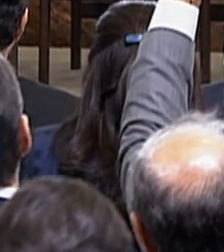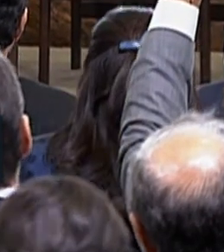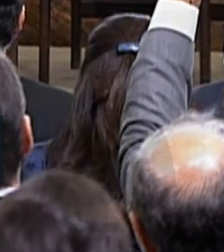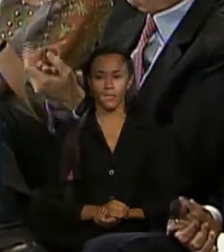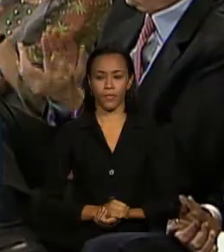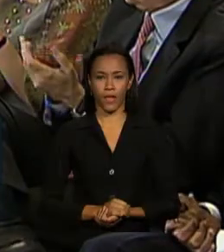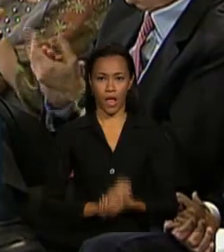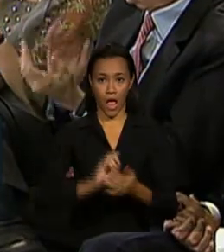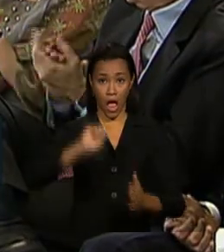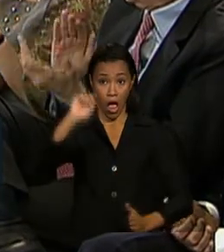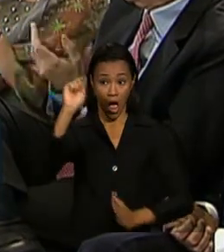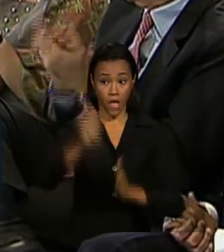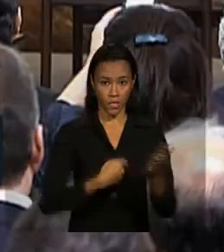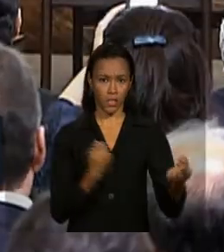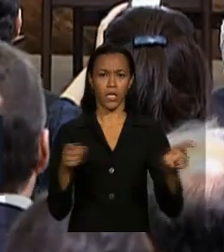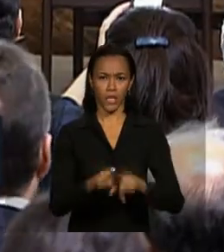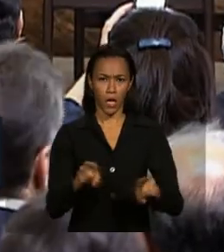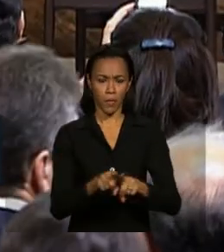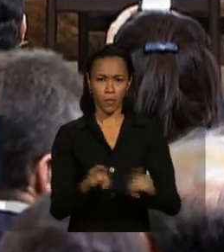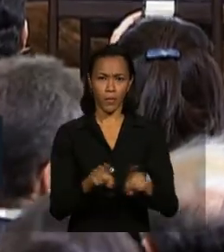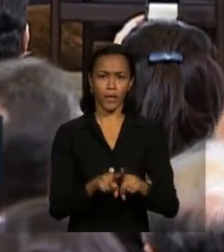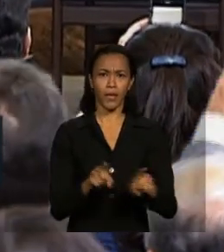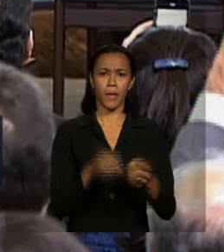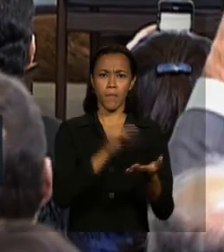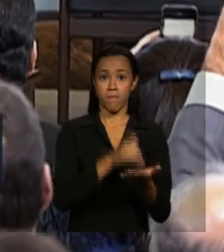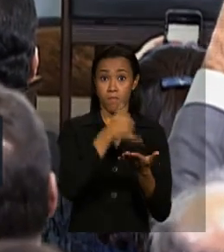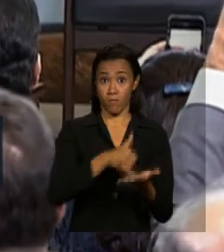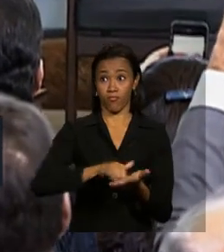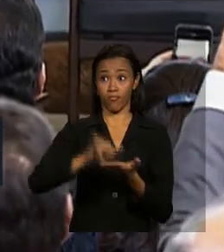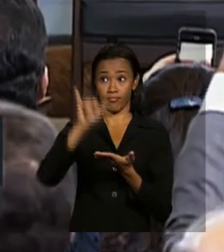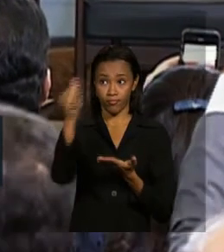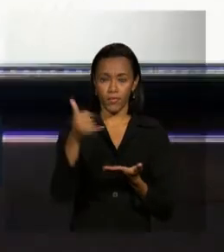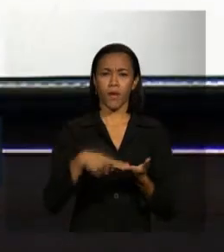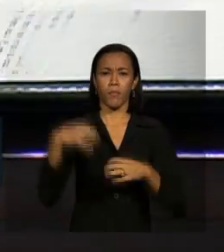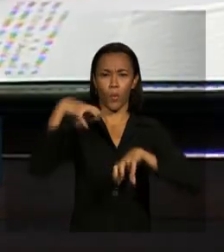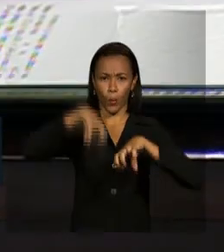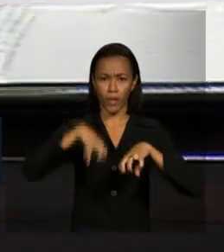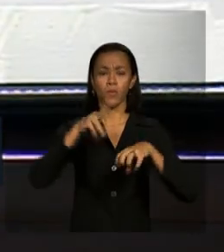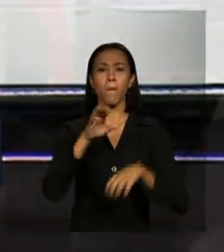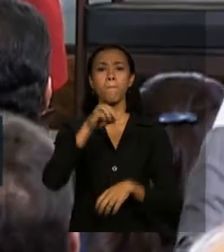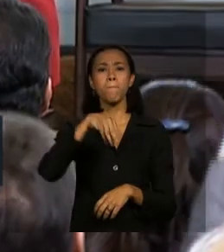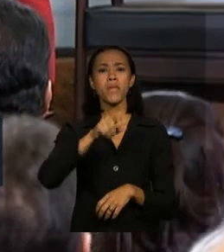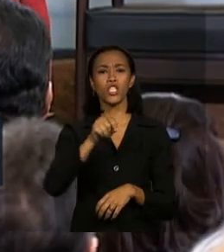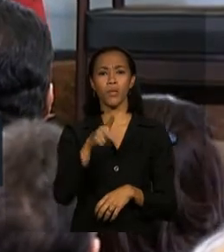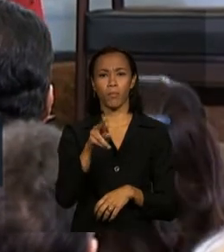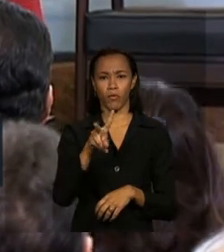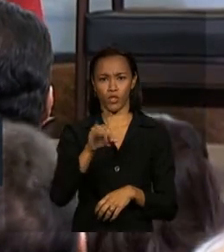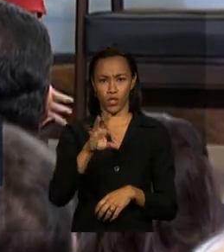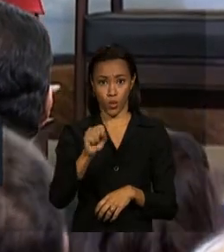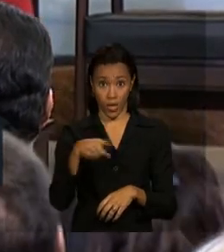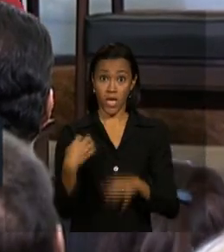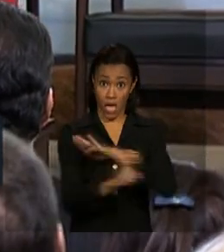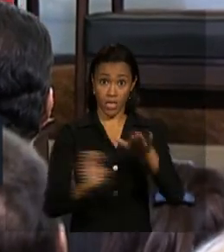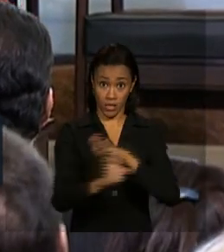e assim na também mensagem que encaminha ao congresso nacional Medida Provisória que transforma a